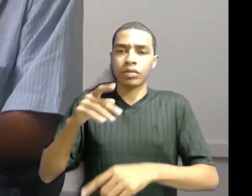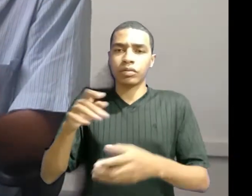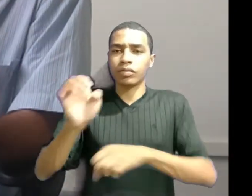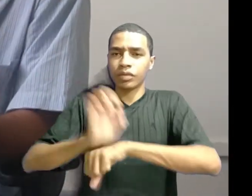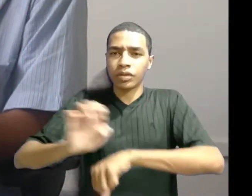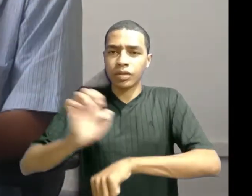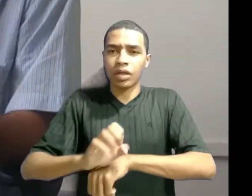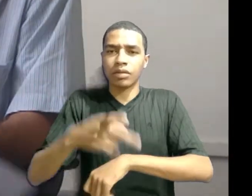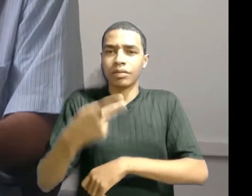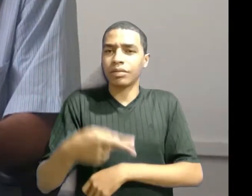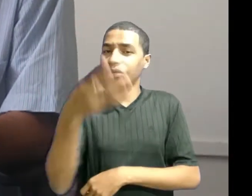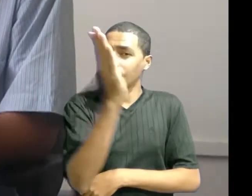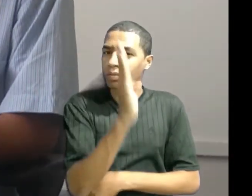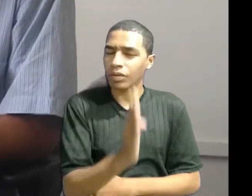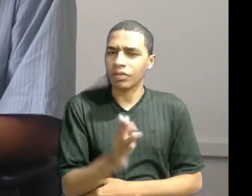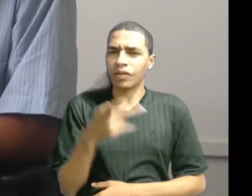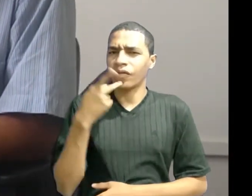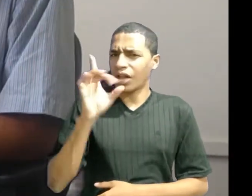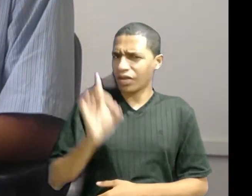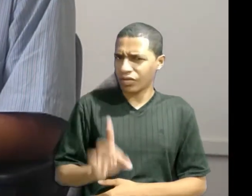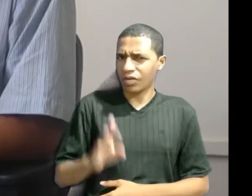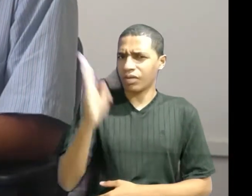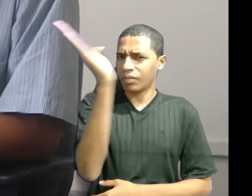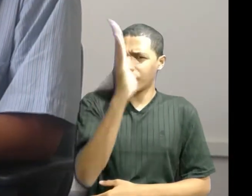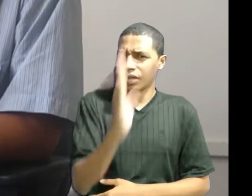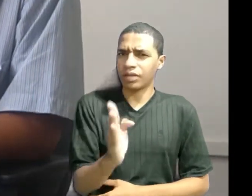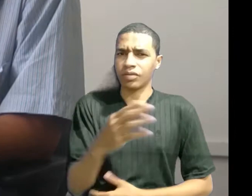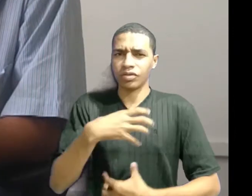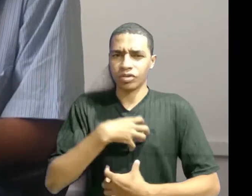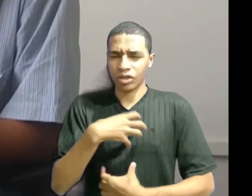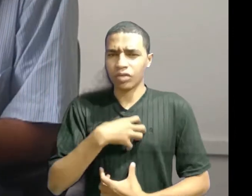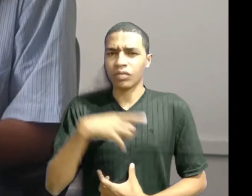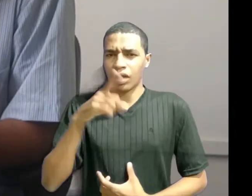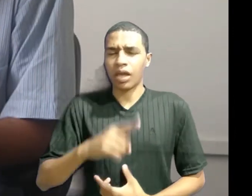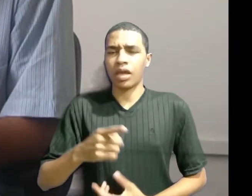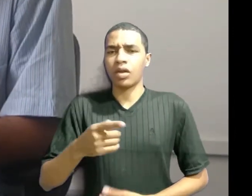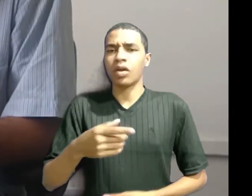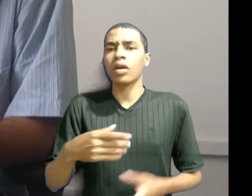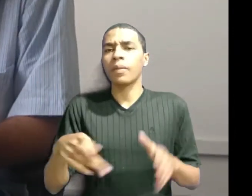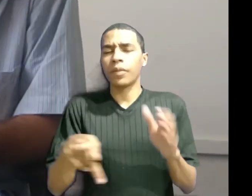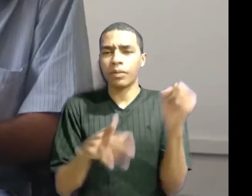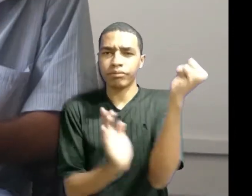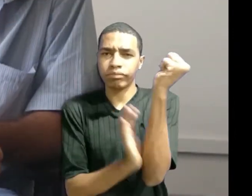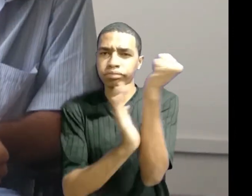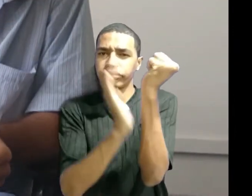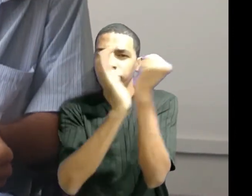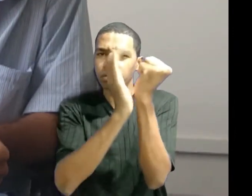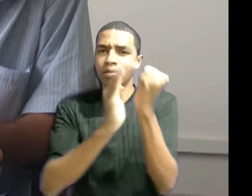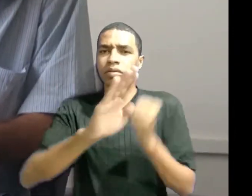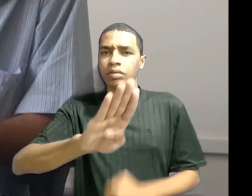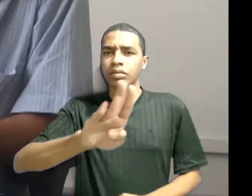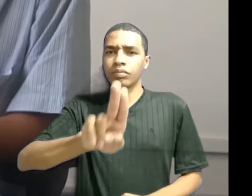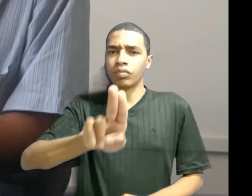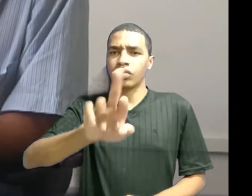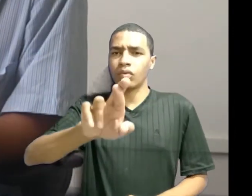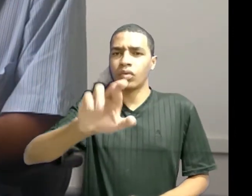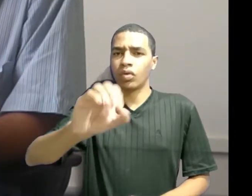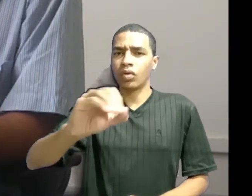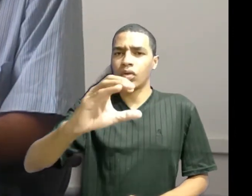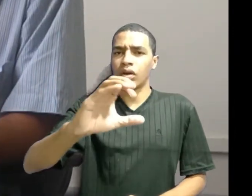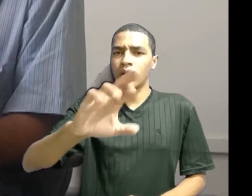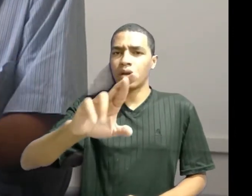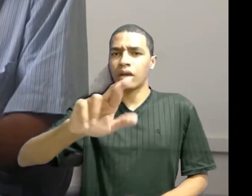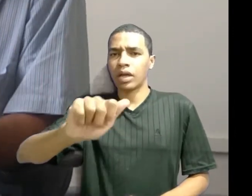Então, não se pode falar que o Brasil, no seu tipo puro, é um Estado burocrático, né? Racional.